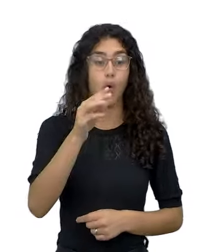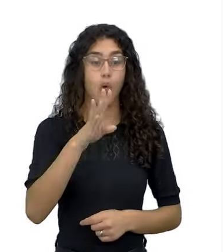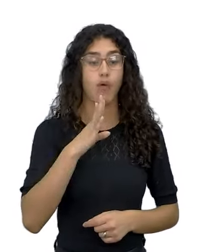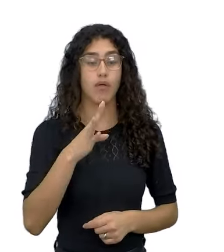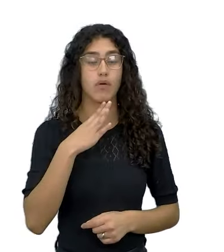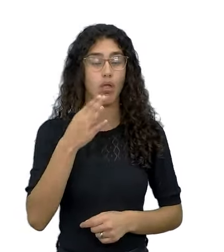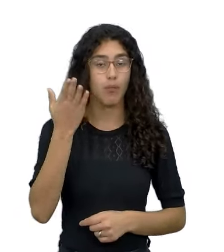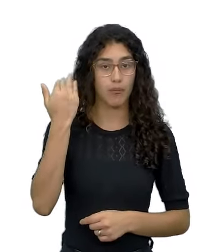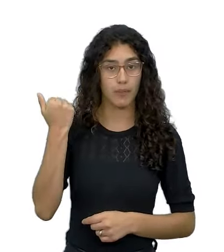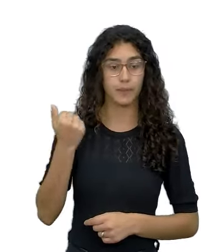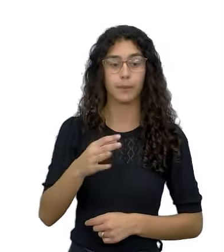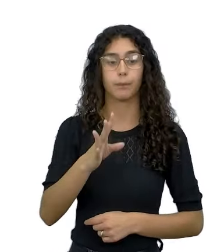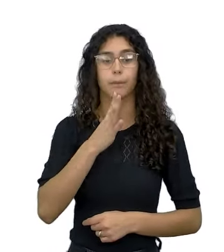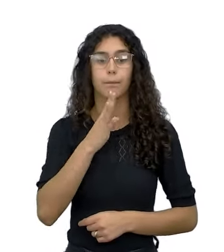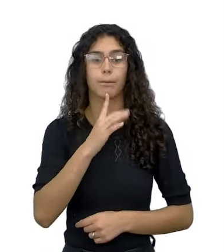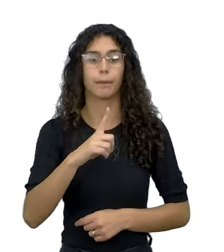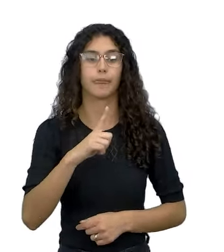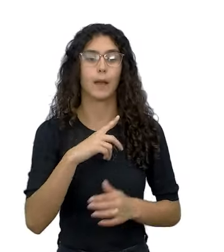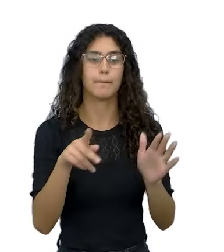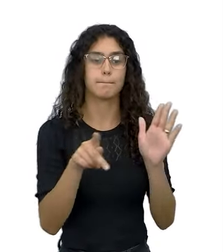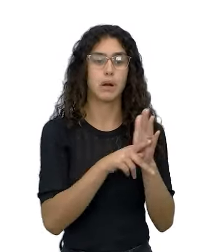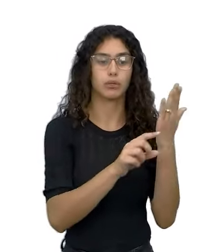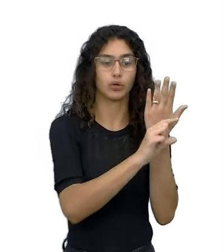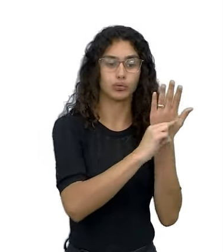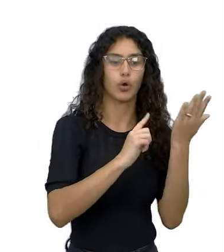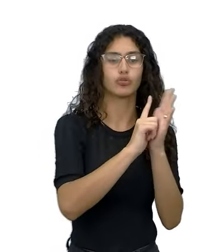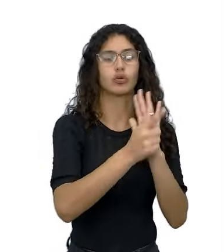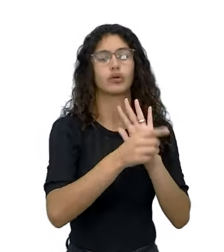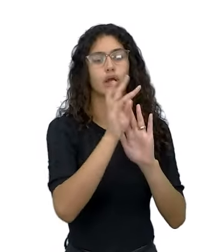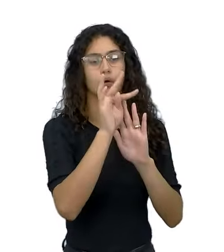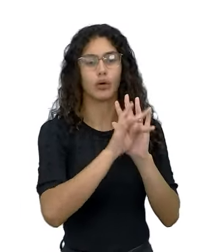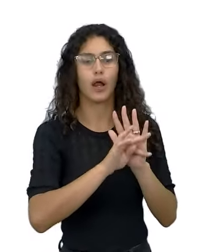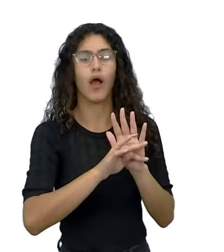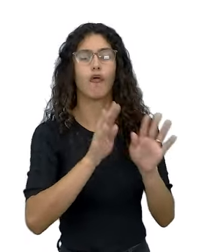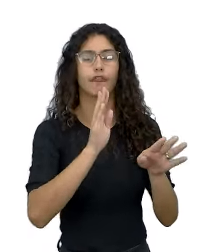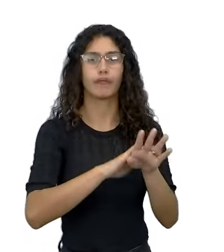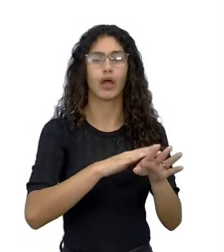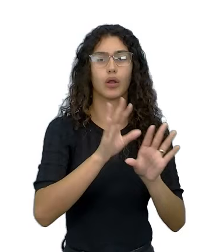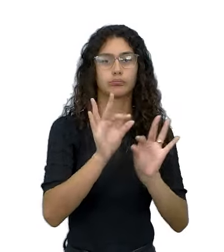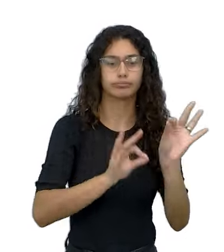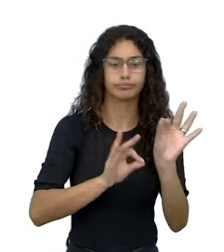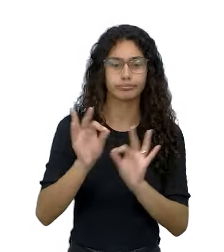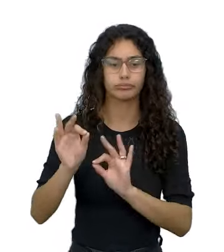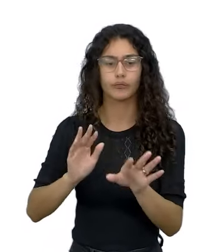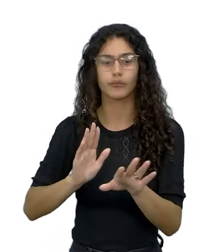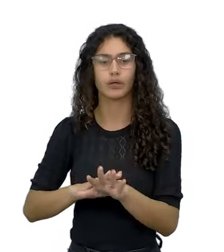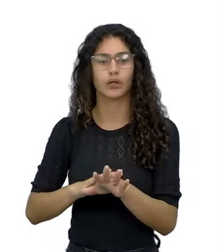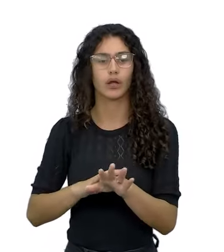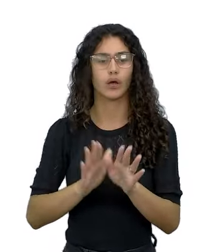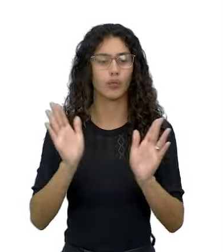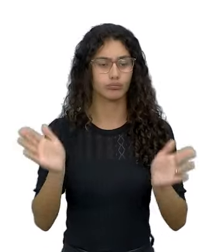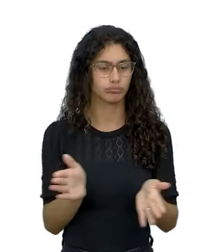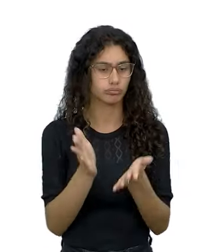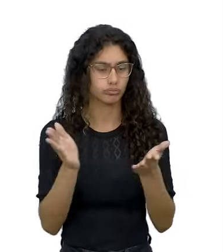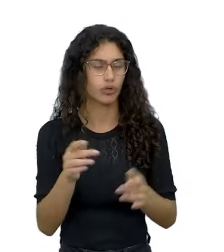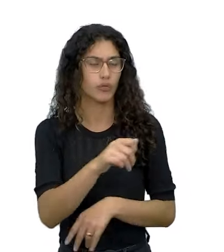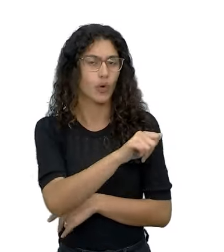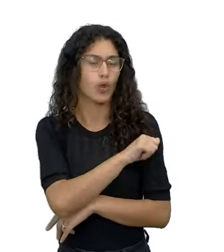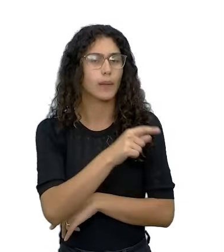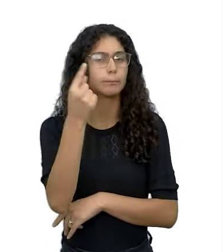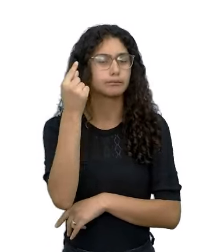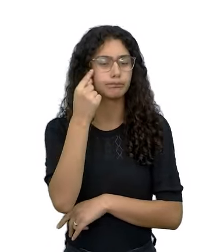seriam conhecimentos acerca do autor, gênero, né, as esferas de produção, incentivo, né, o estudante a